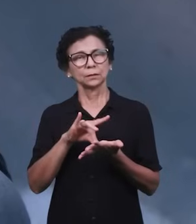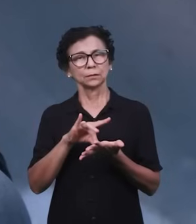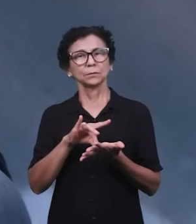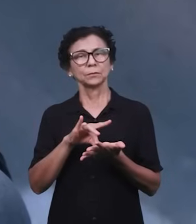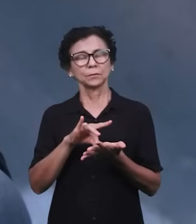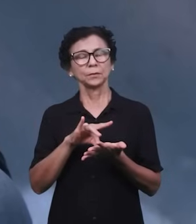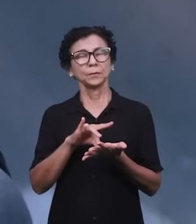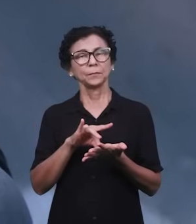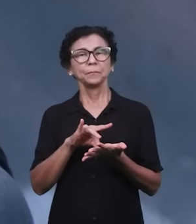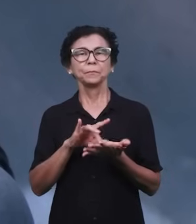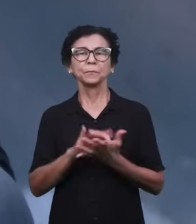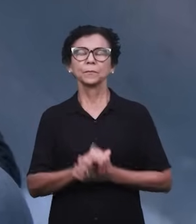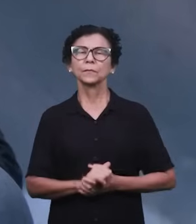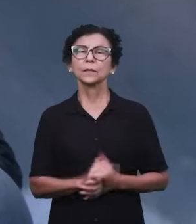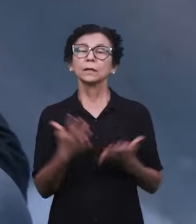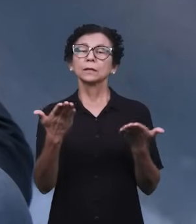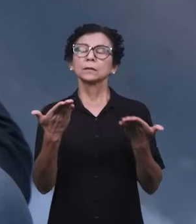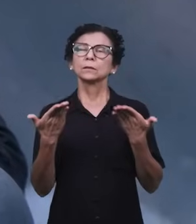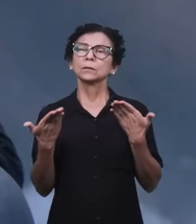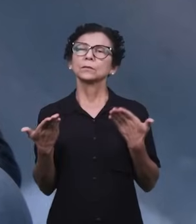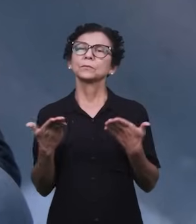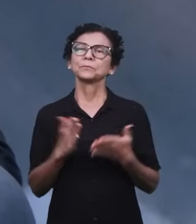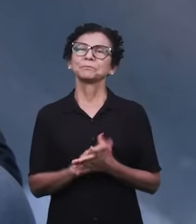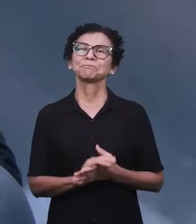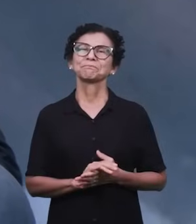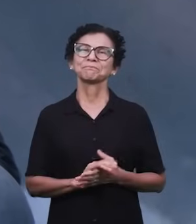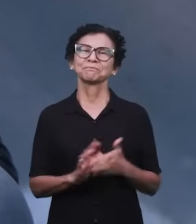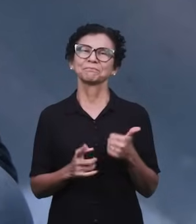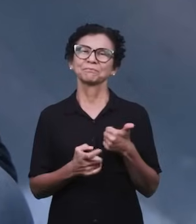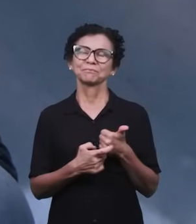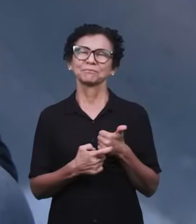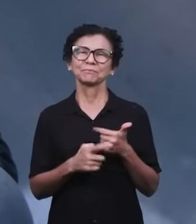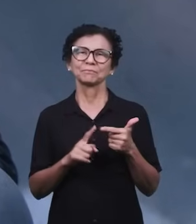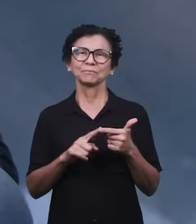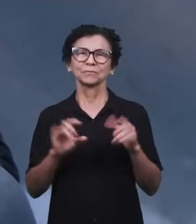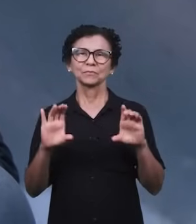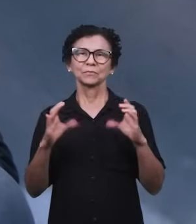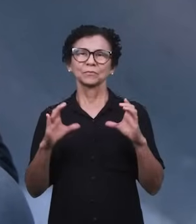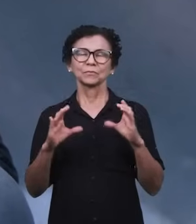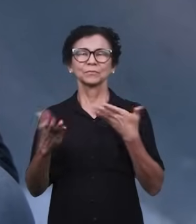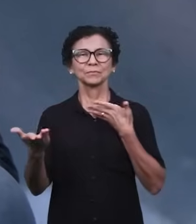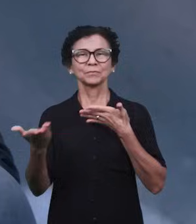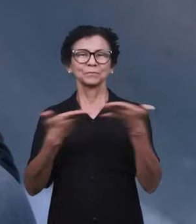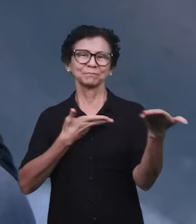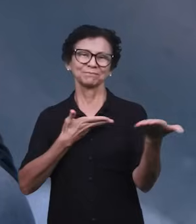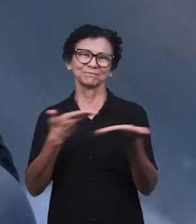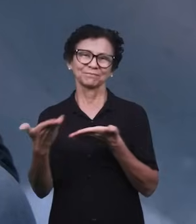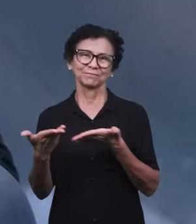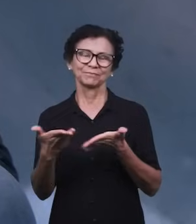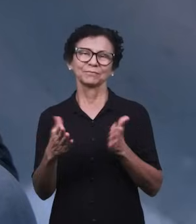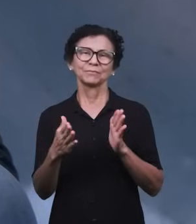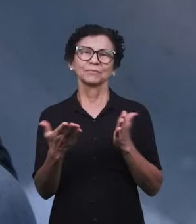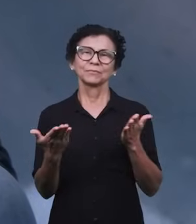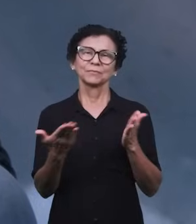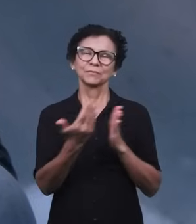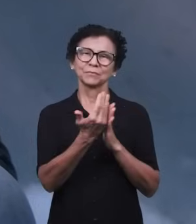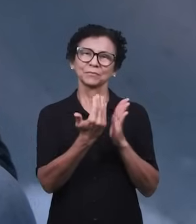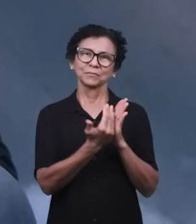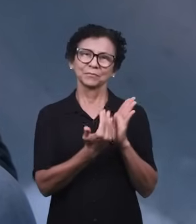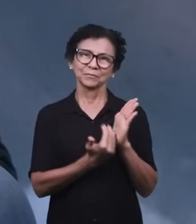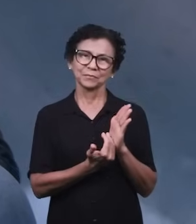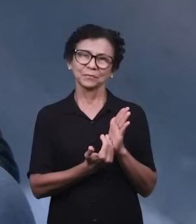Cristã Maranata no YouTube. E a você que está no YouTube, eu já convido a você a curtir, comentar e